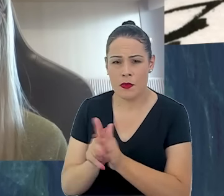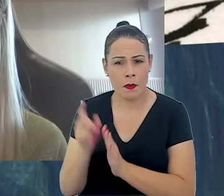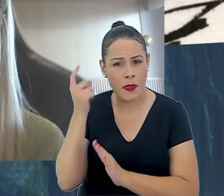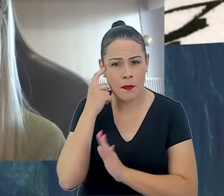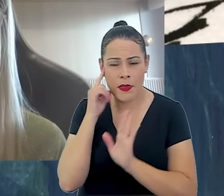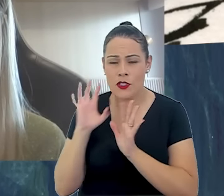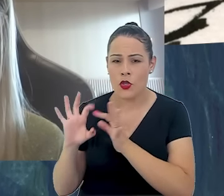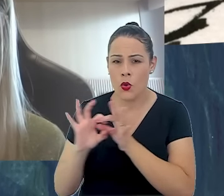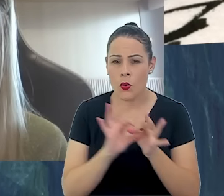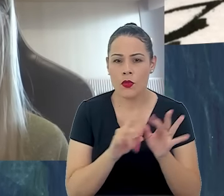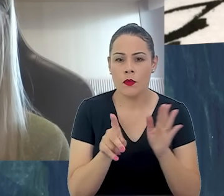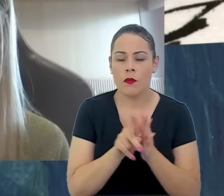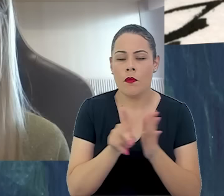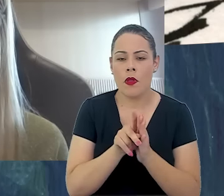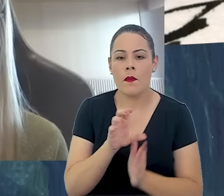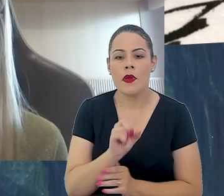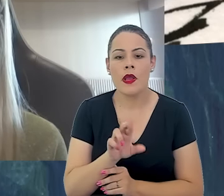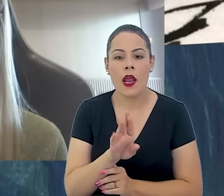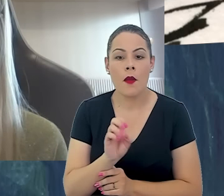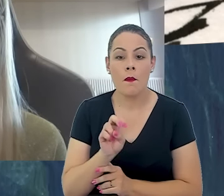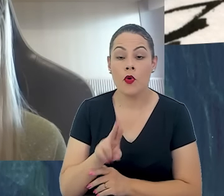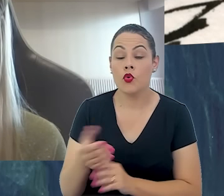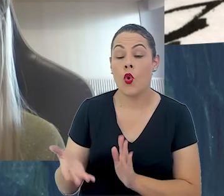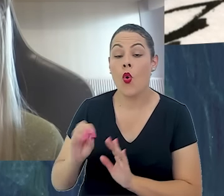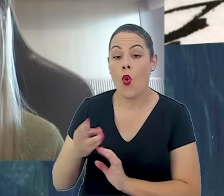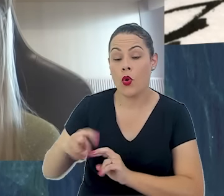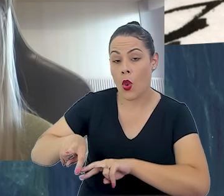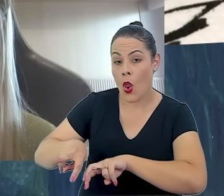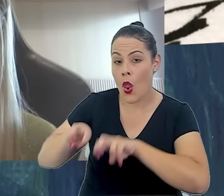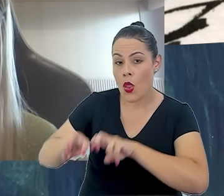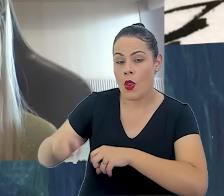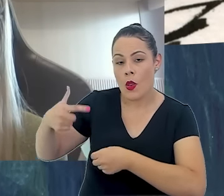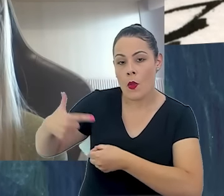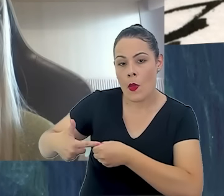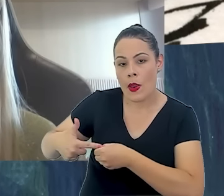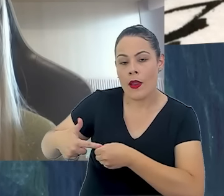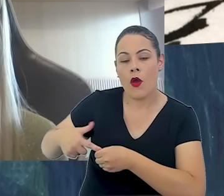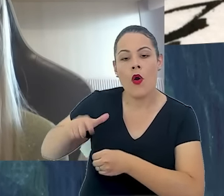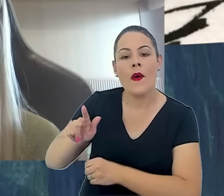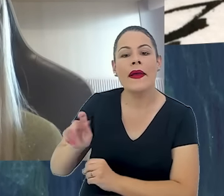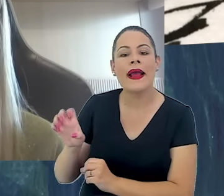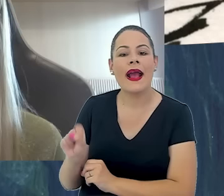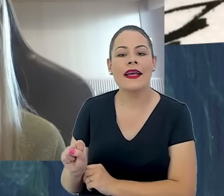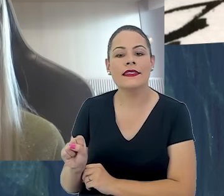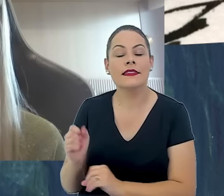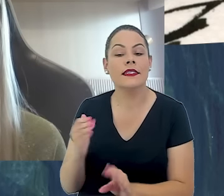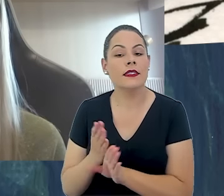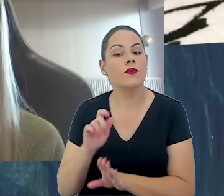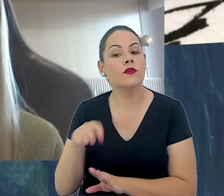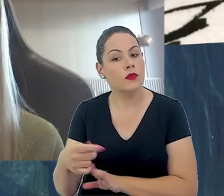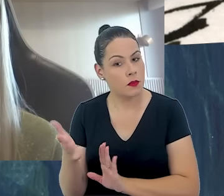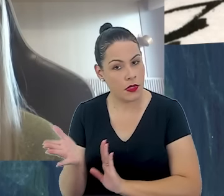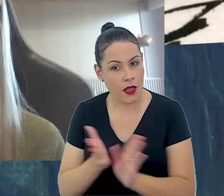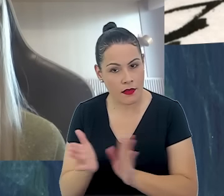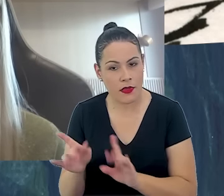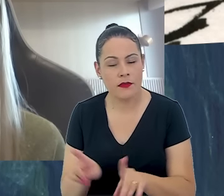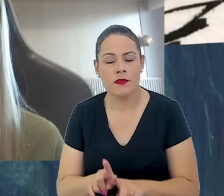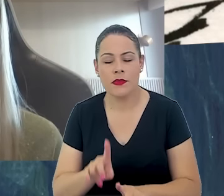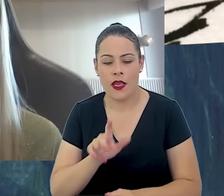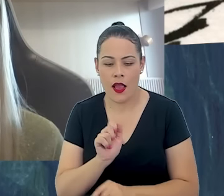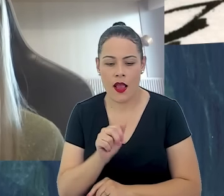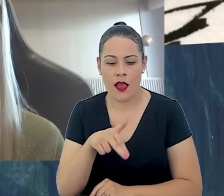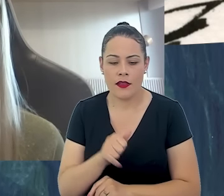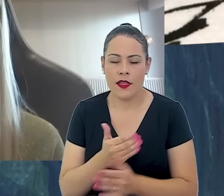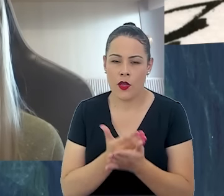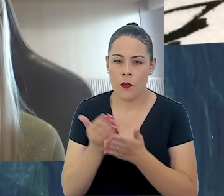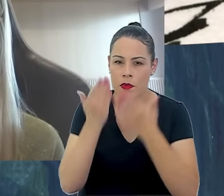cadeia do carvão ou da exploração de petróleo e gás. Outros agentes financeiros. Então, a questão do acesso também, Ana, eu